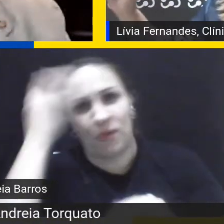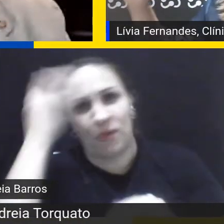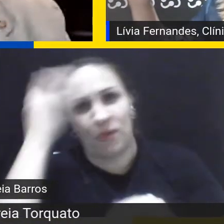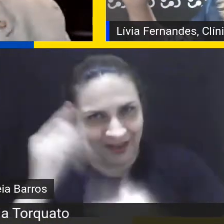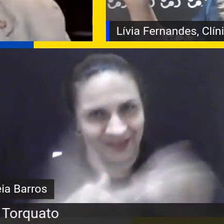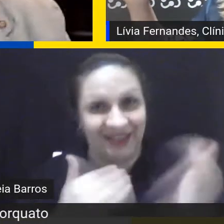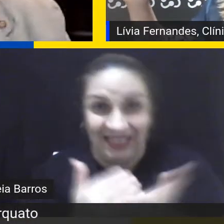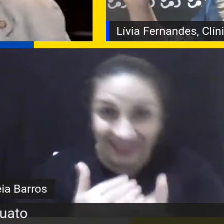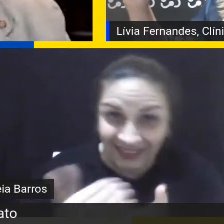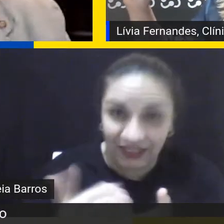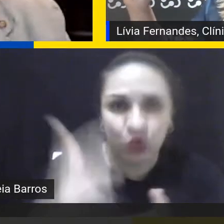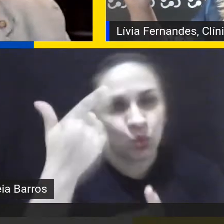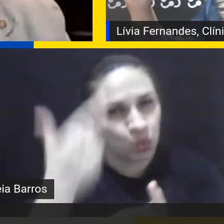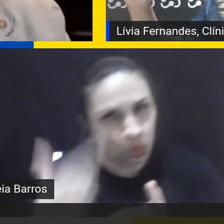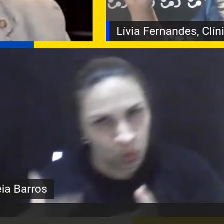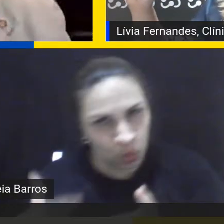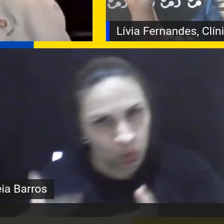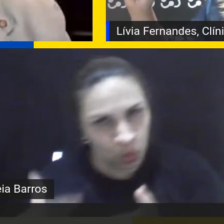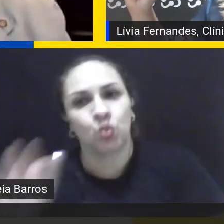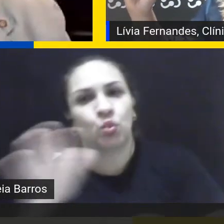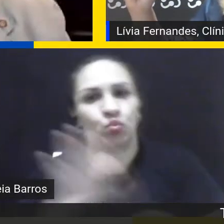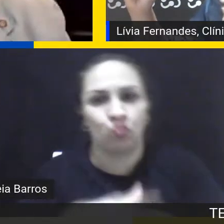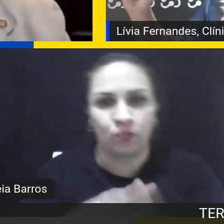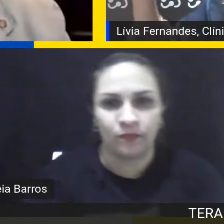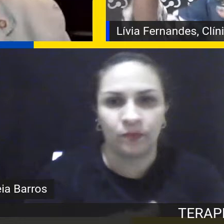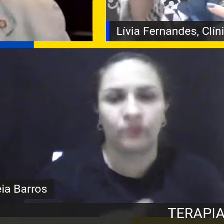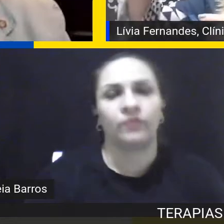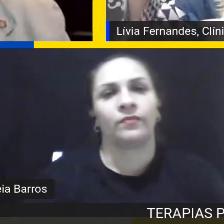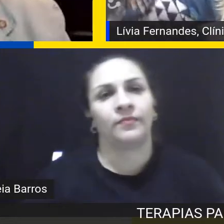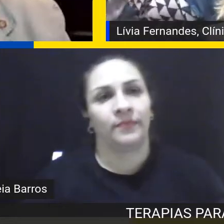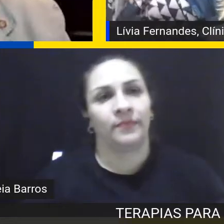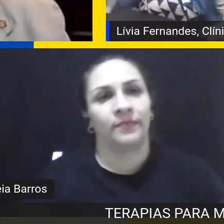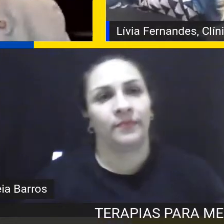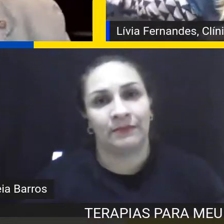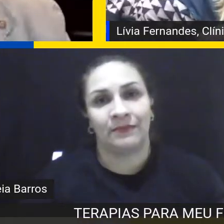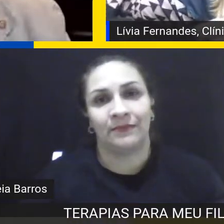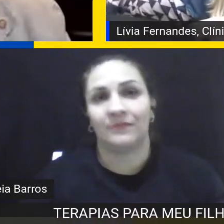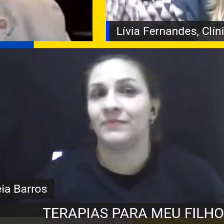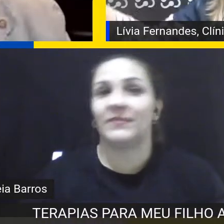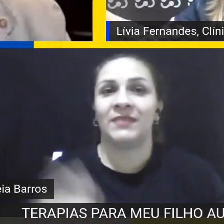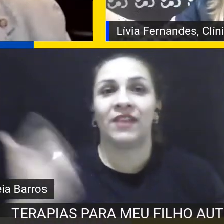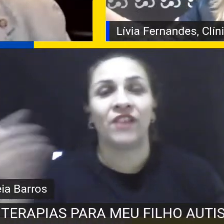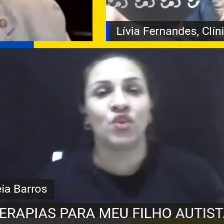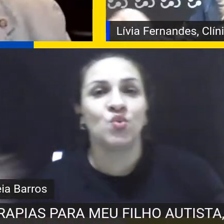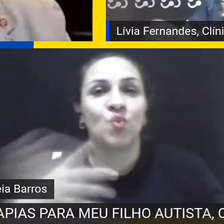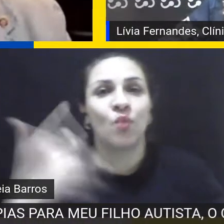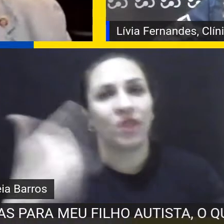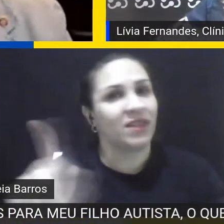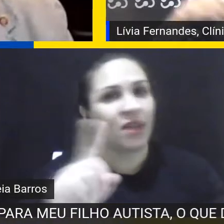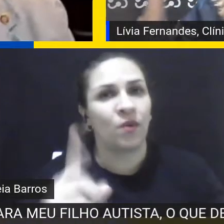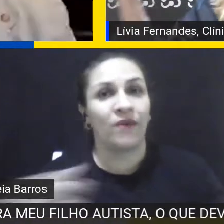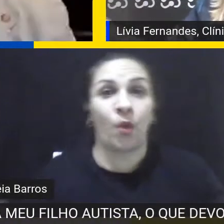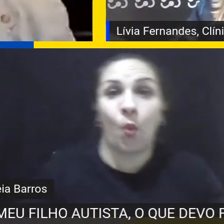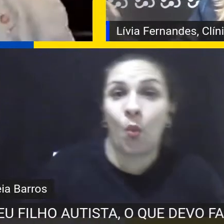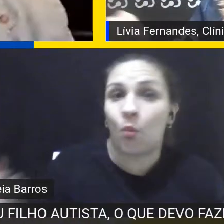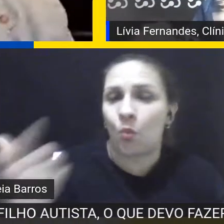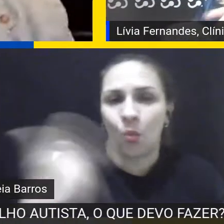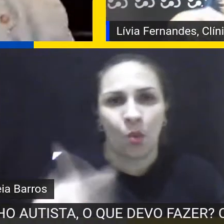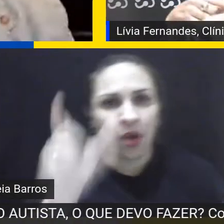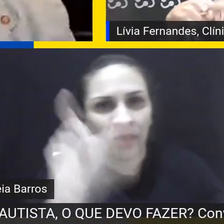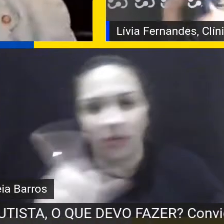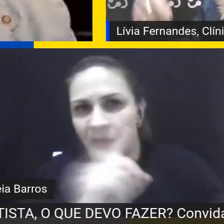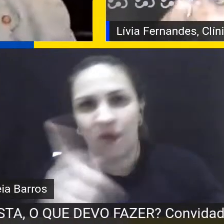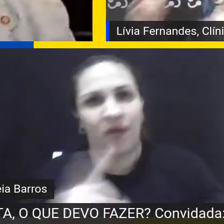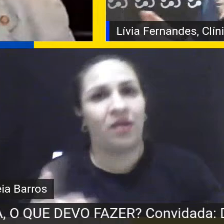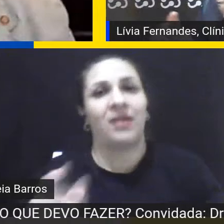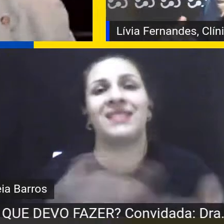inicia novamente a terapia com a criança, aliás, ele não vai reiniciar a terapia, ele não vai reavaliar, ele não